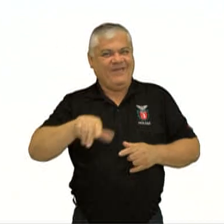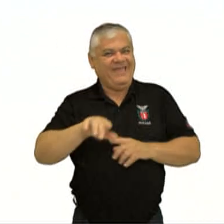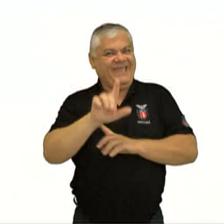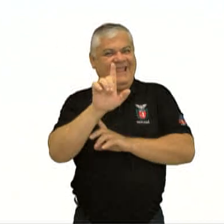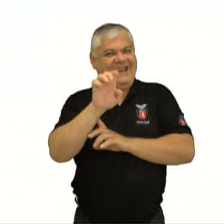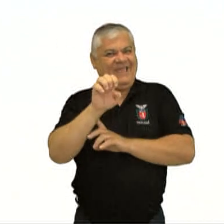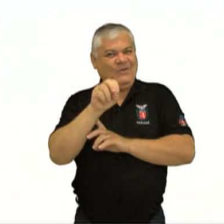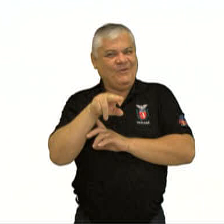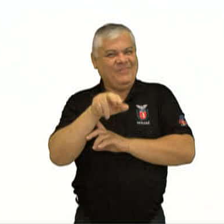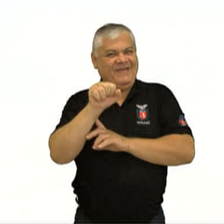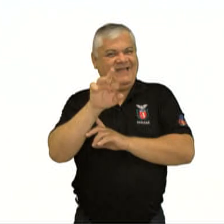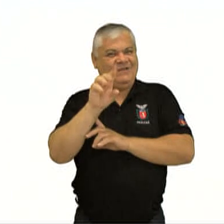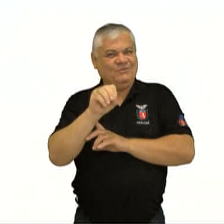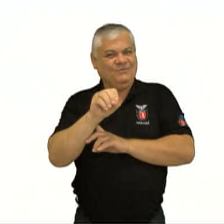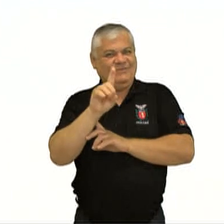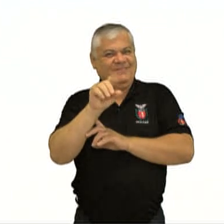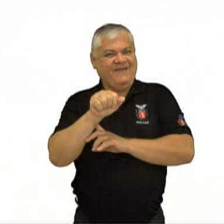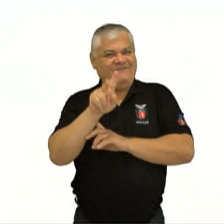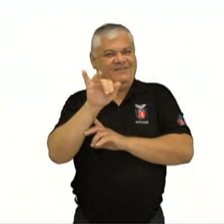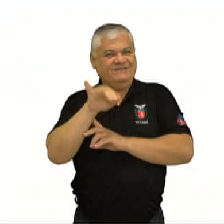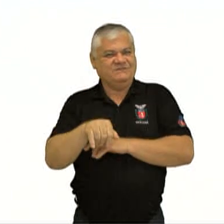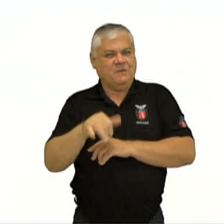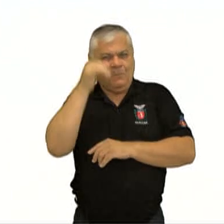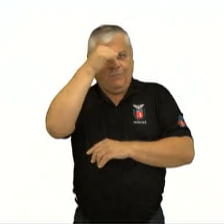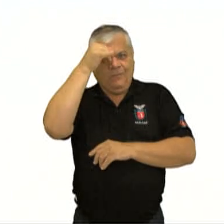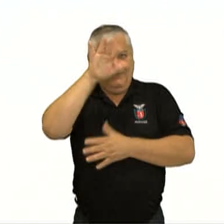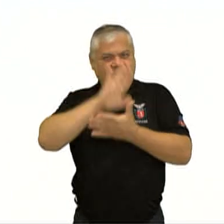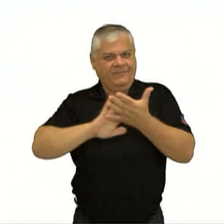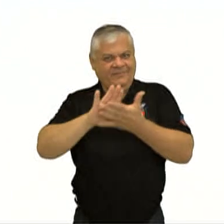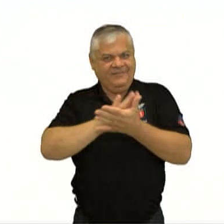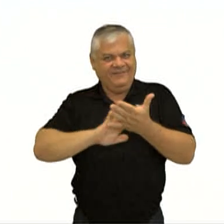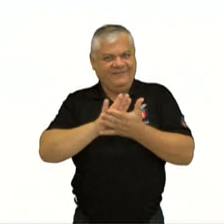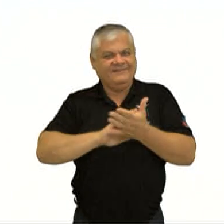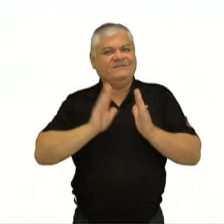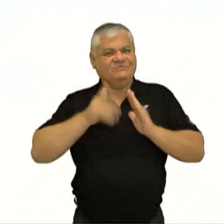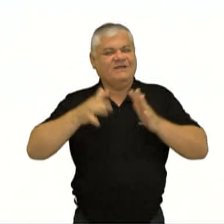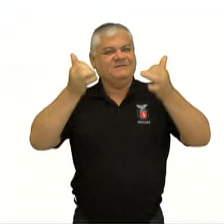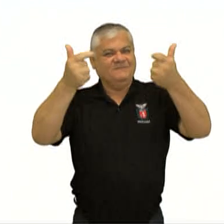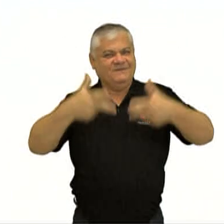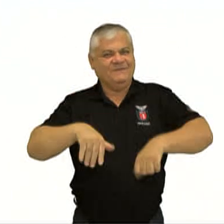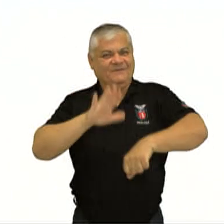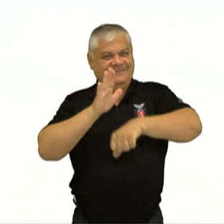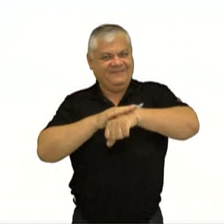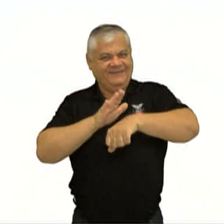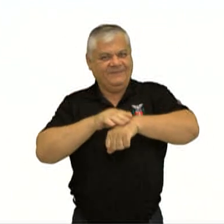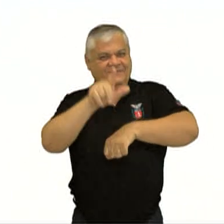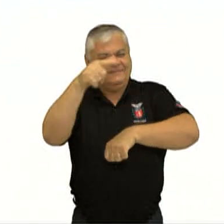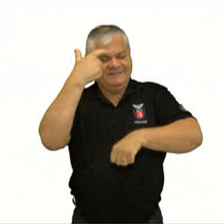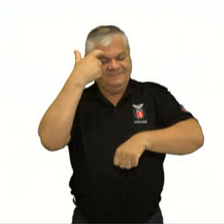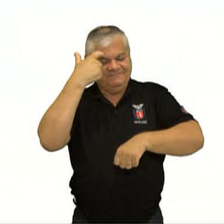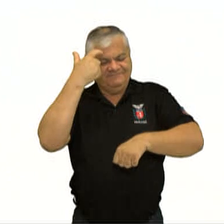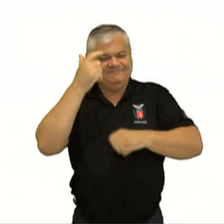Vinci. Leonardo da Vinci, de bobo, não teve nada naquela época, tá? Então, vou deixar um tempinho para você